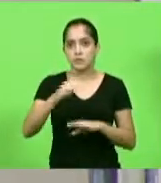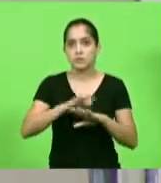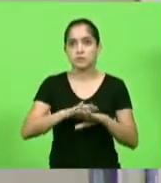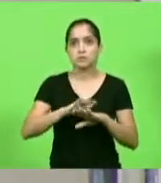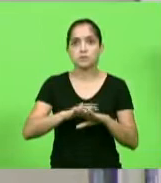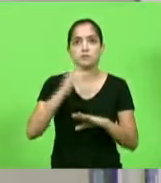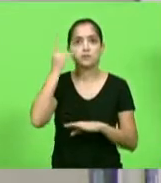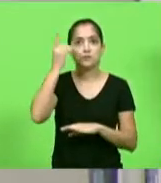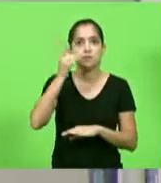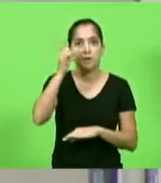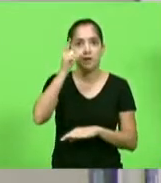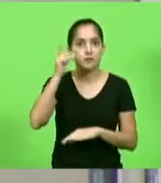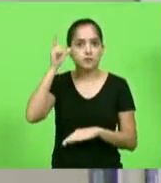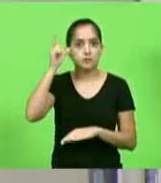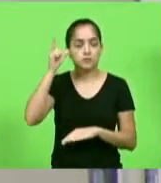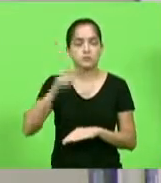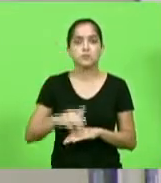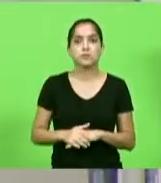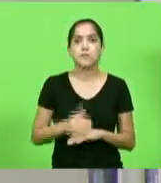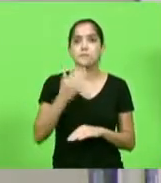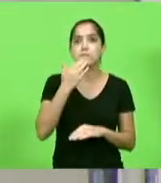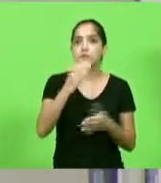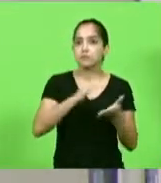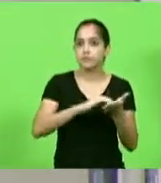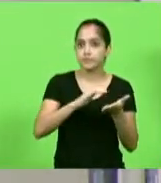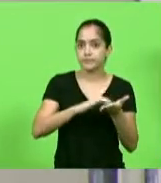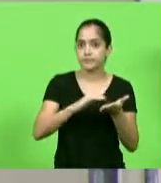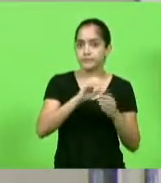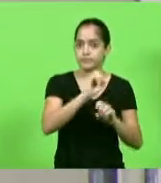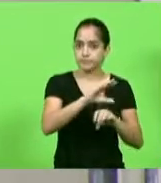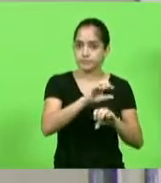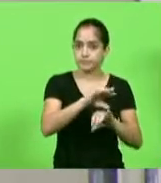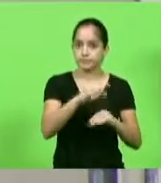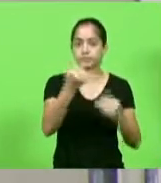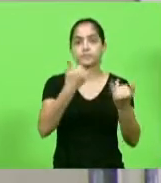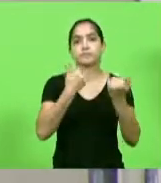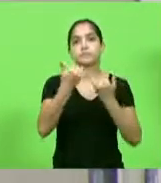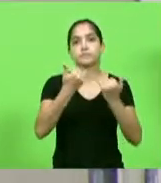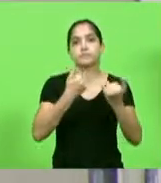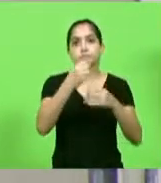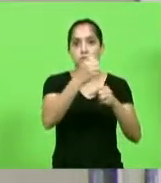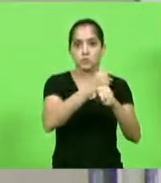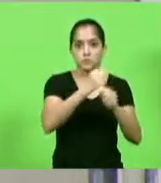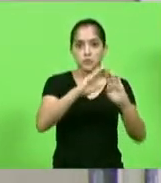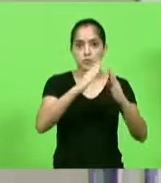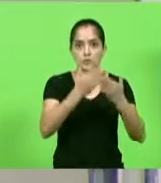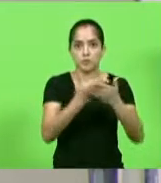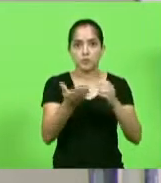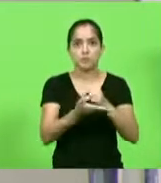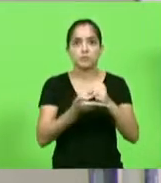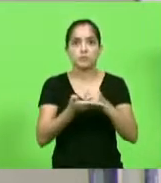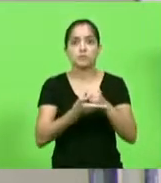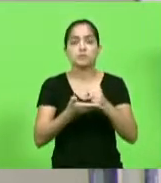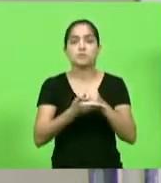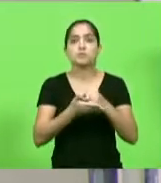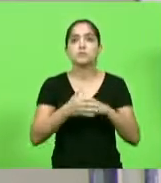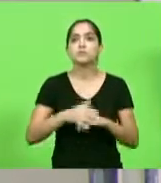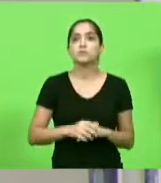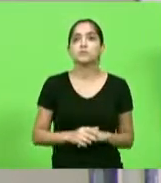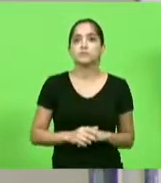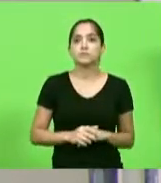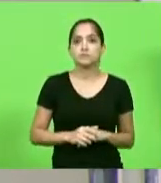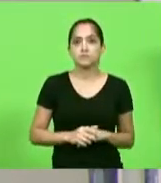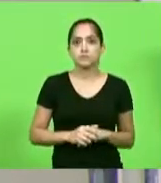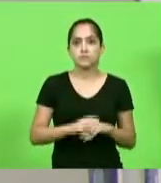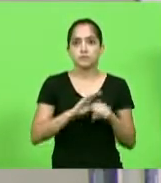do deputado Lércio Schuster, solicitando ao secretário de Estado da Educação, informações acerca da obra da Escola de Educação Básica Senadora Evelazio